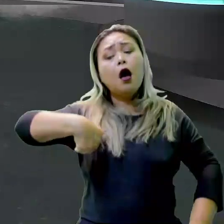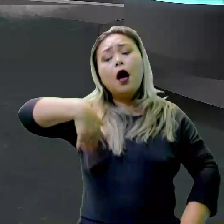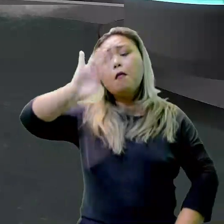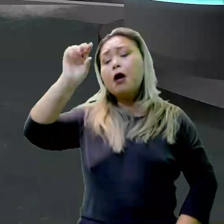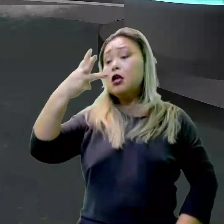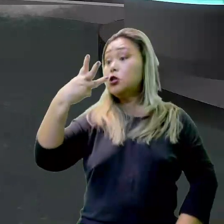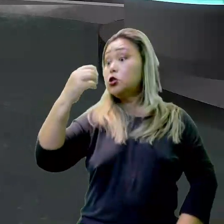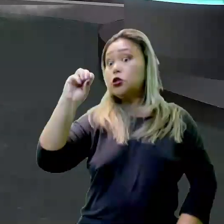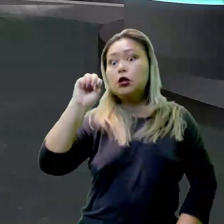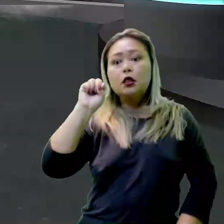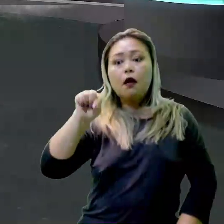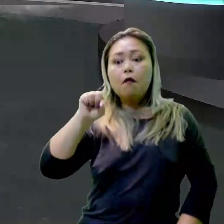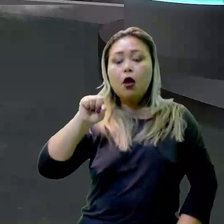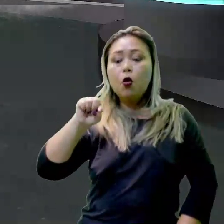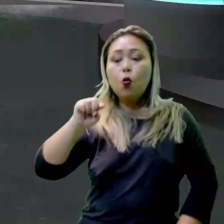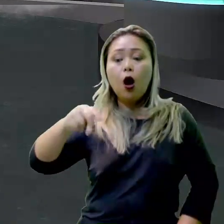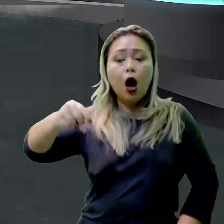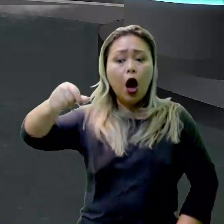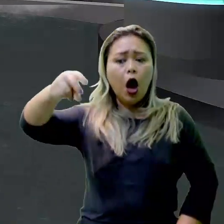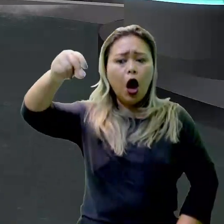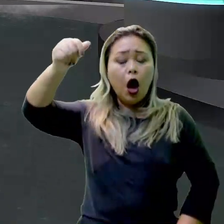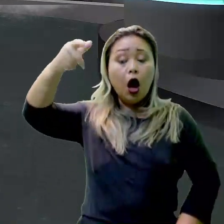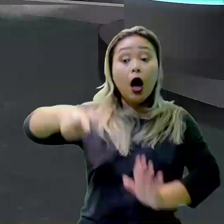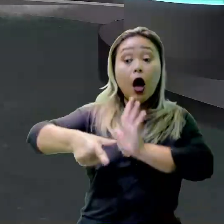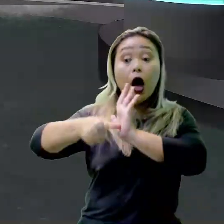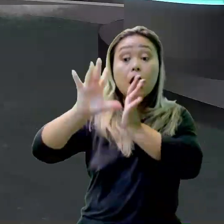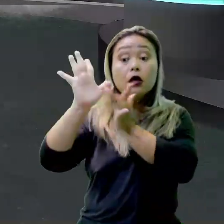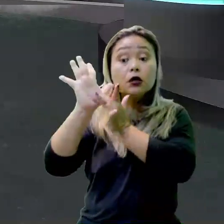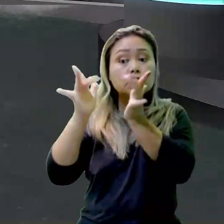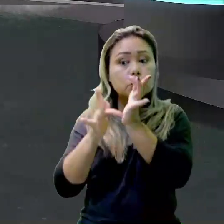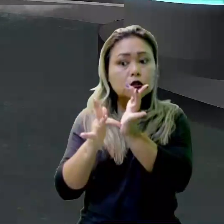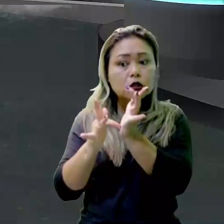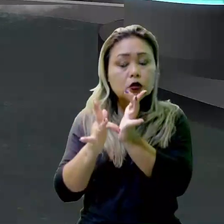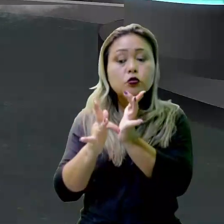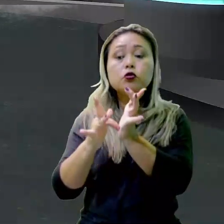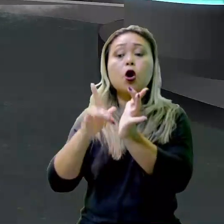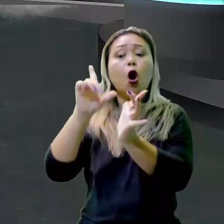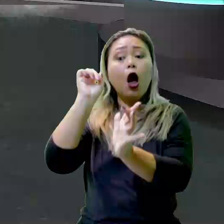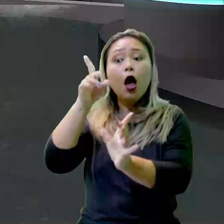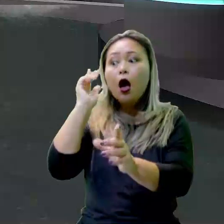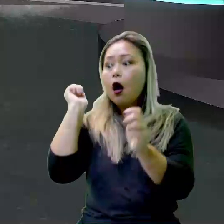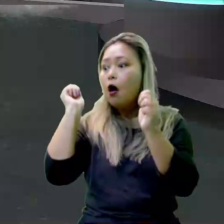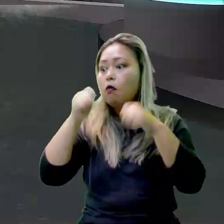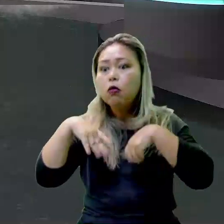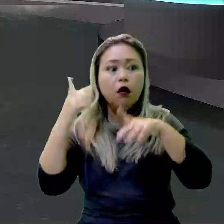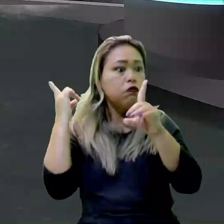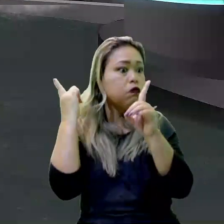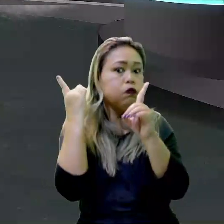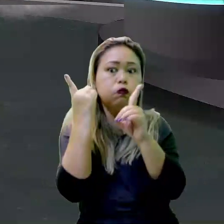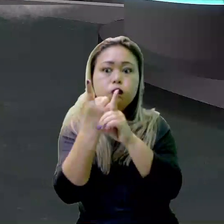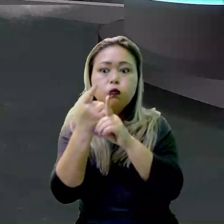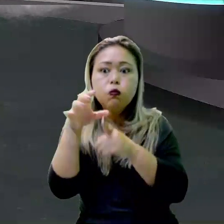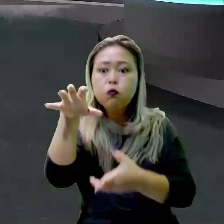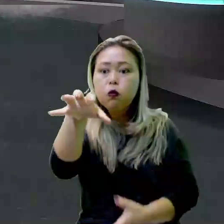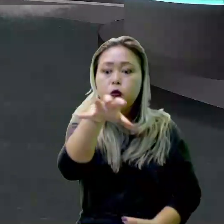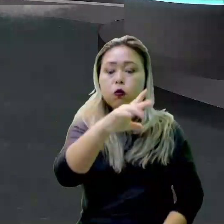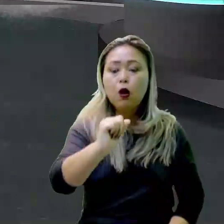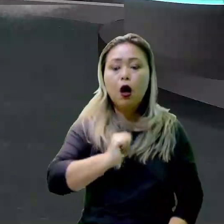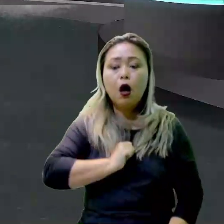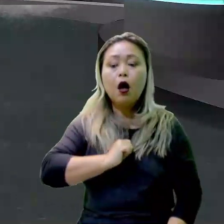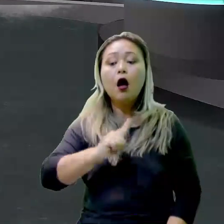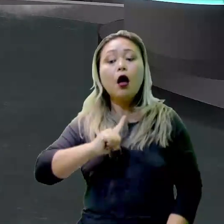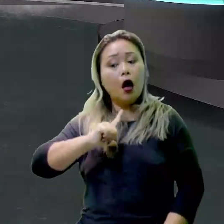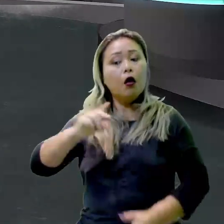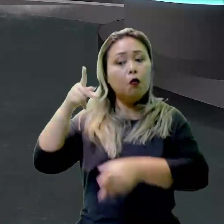mil anos antes de Cristo, não é, professor? Exatamente. É possível encontrar vestígios, né, nos sítios arqueológicos de